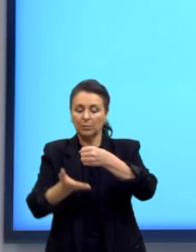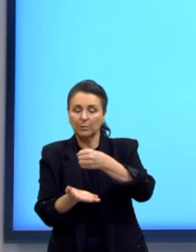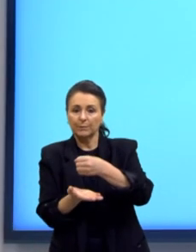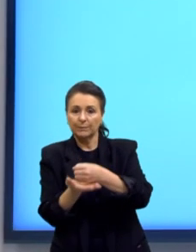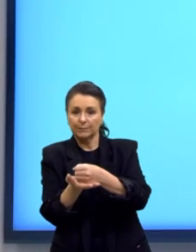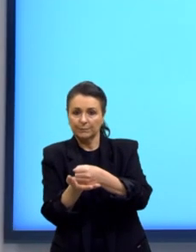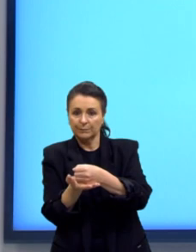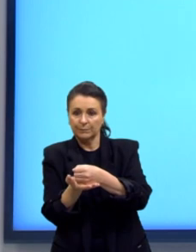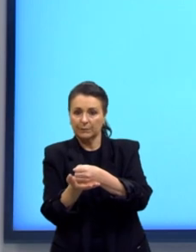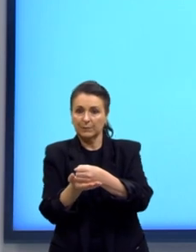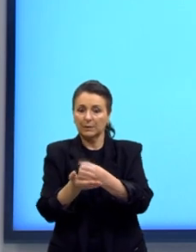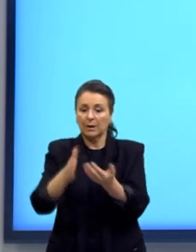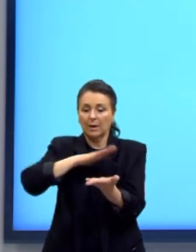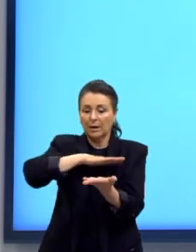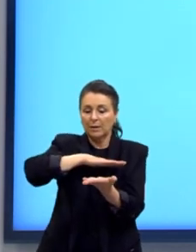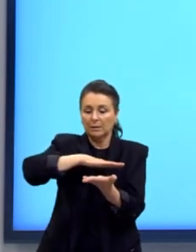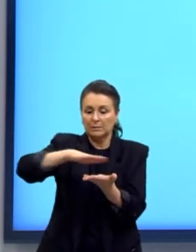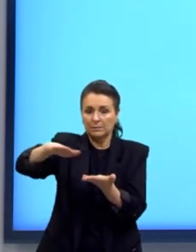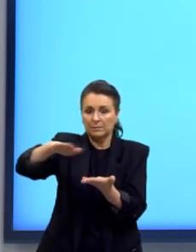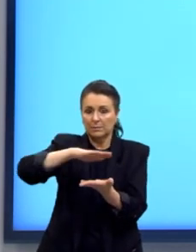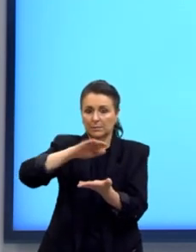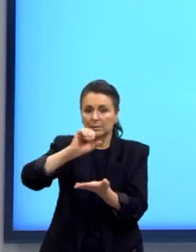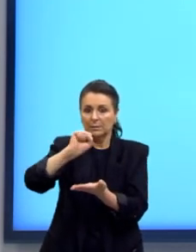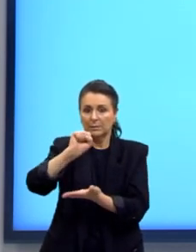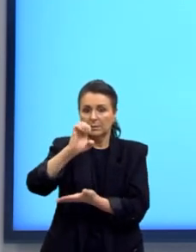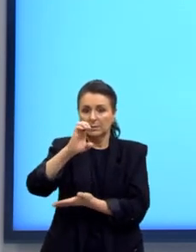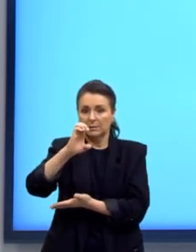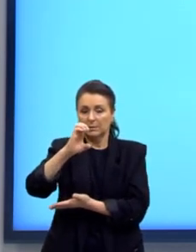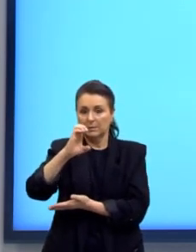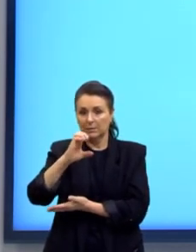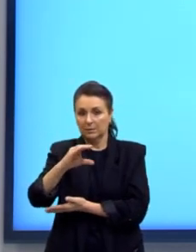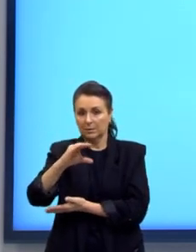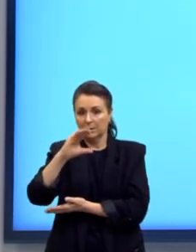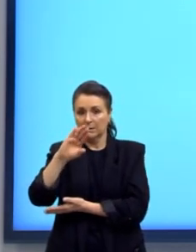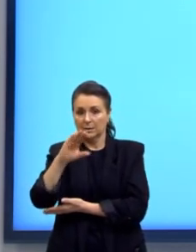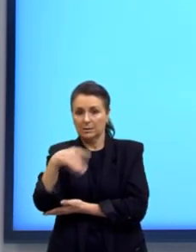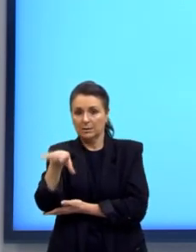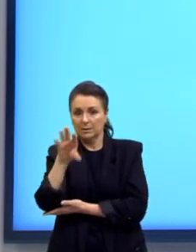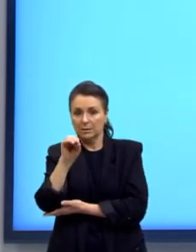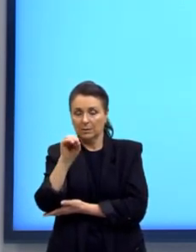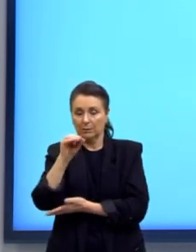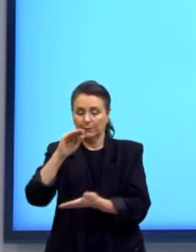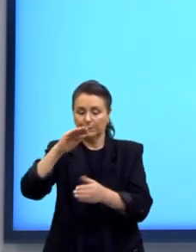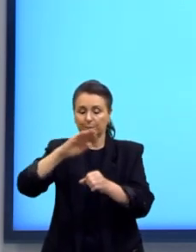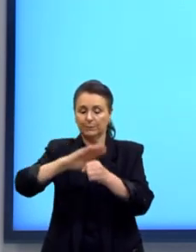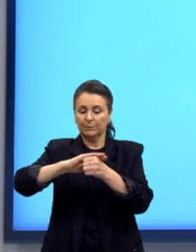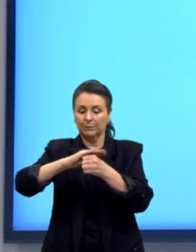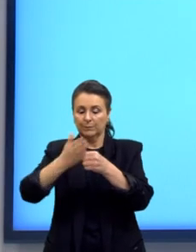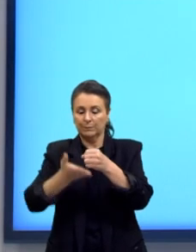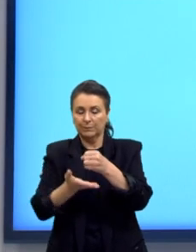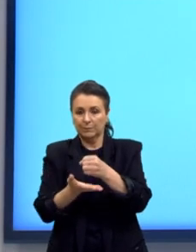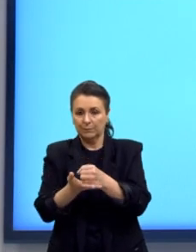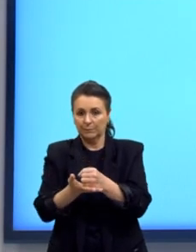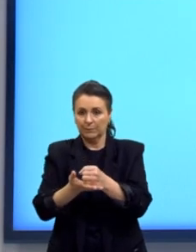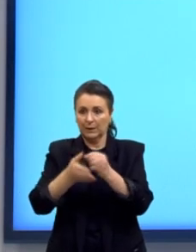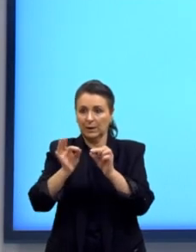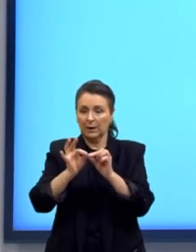é o que nós chamamos de secção transversal uma secção do cilindro é conhecida como transversal